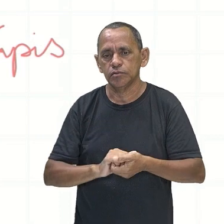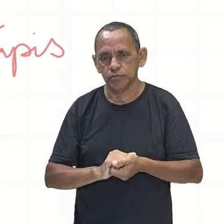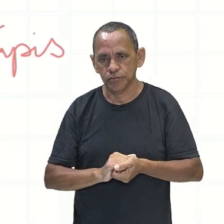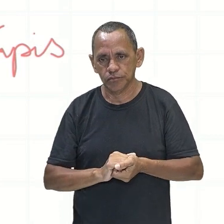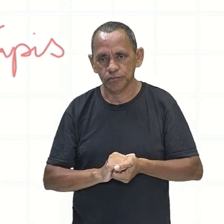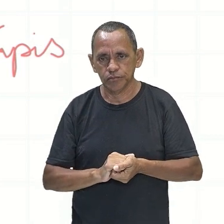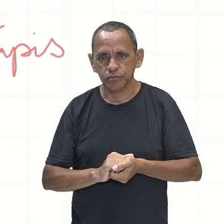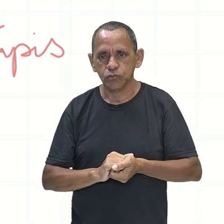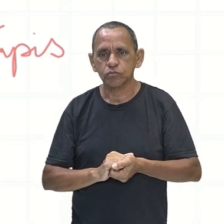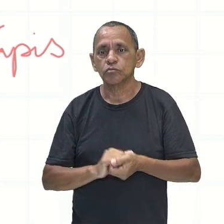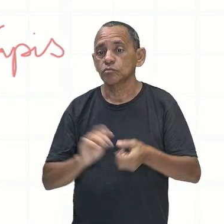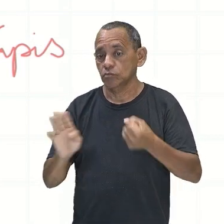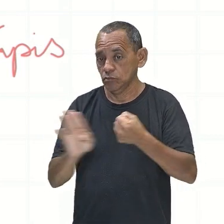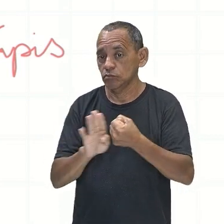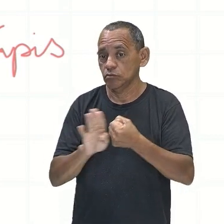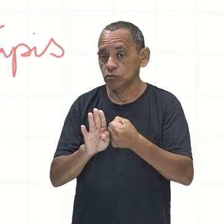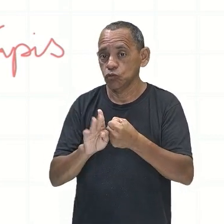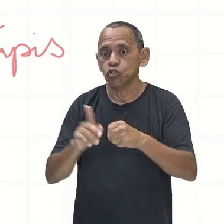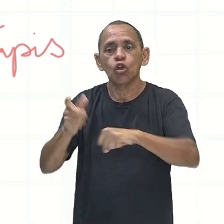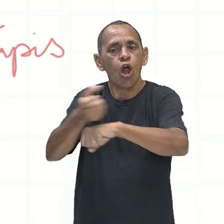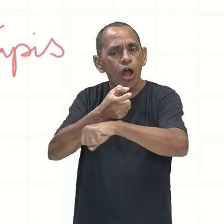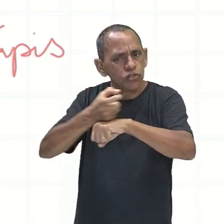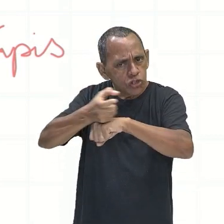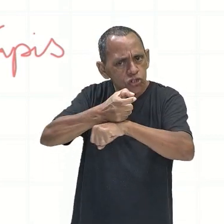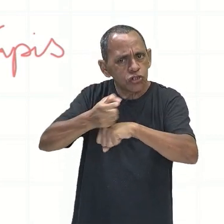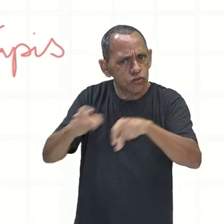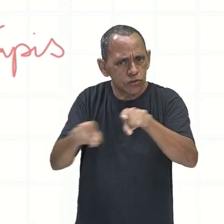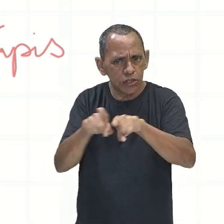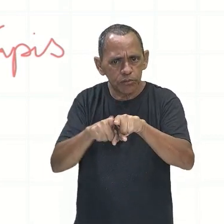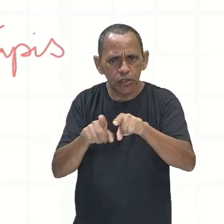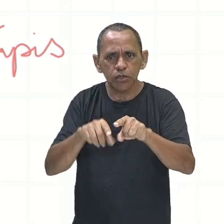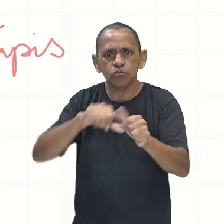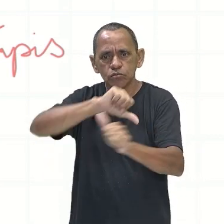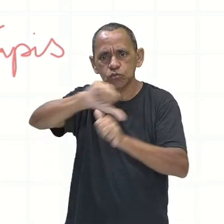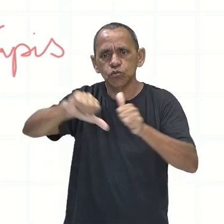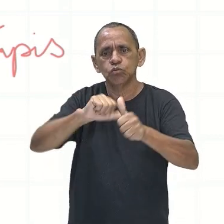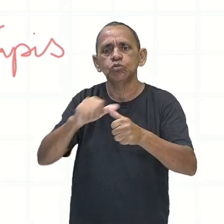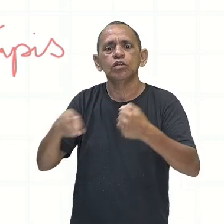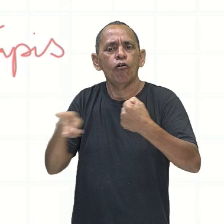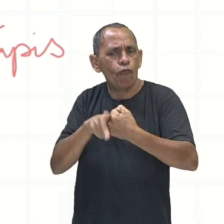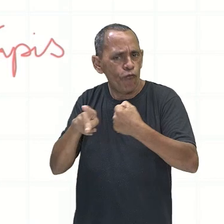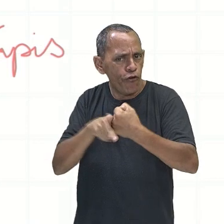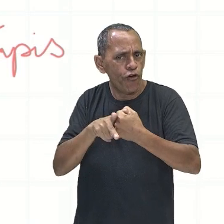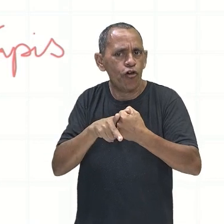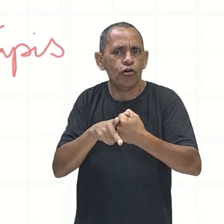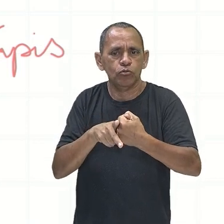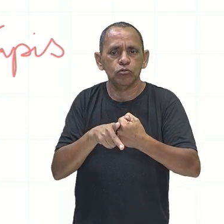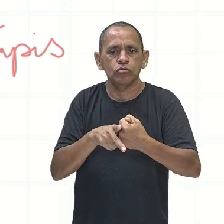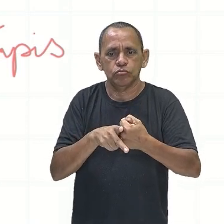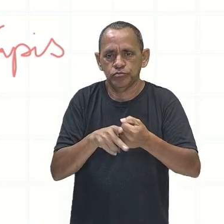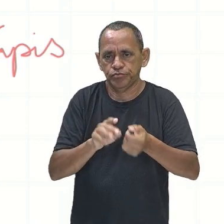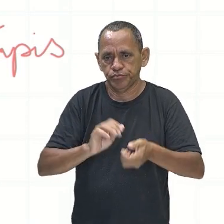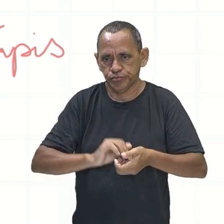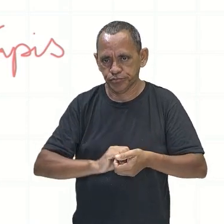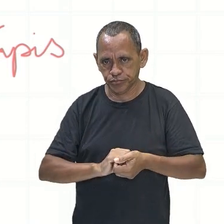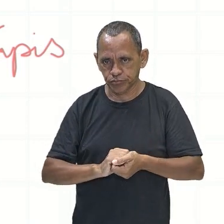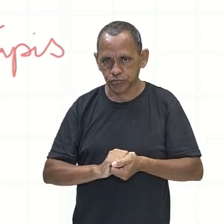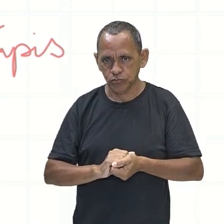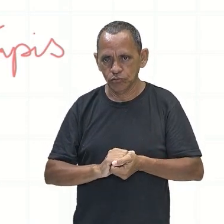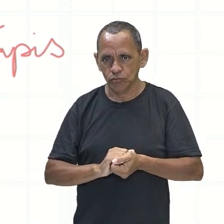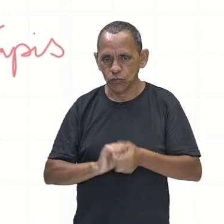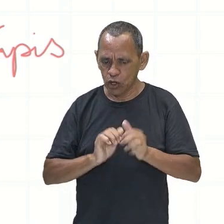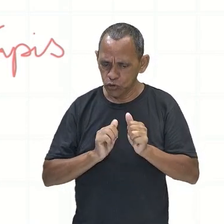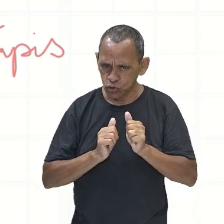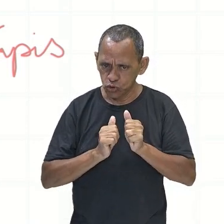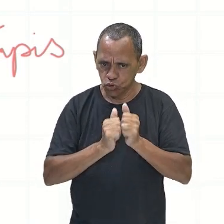o substantivo, o adjetivo também, o verbo, né? Então, é uma união,